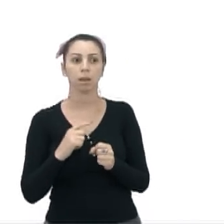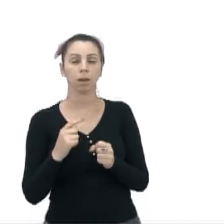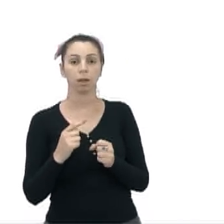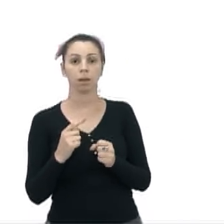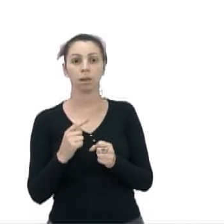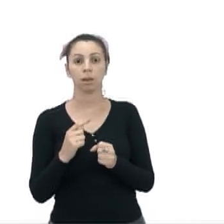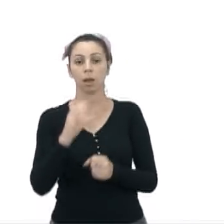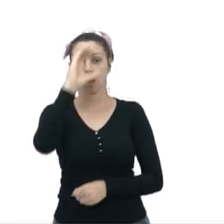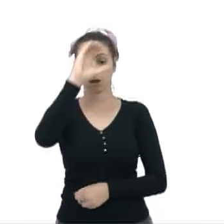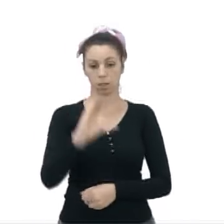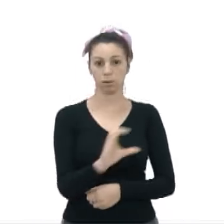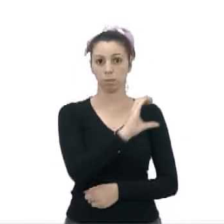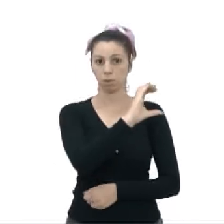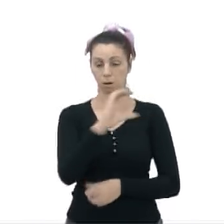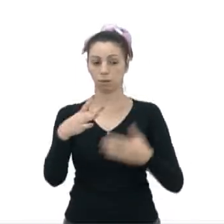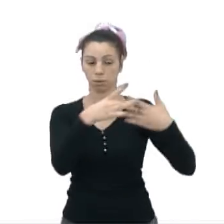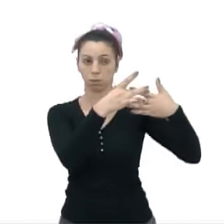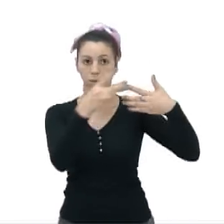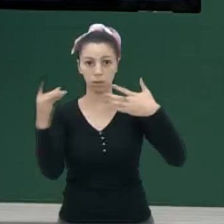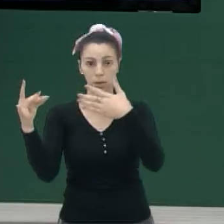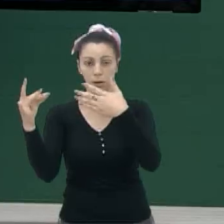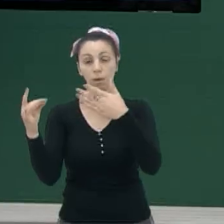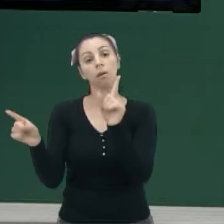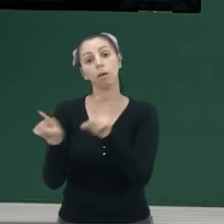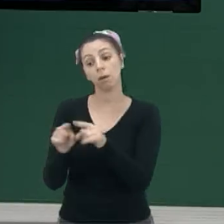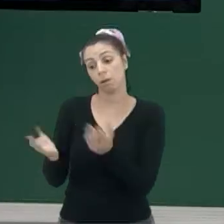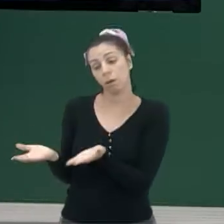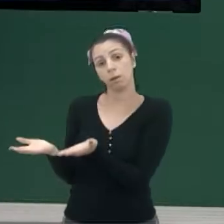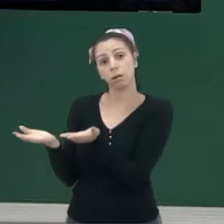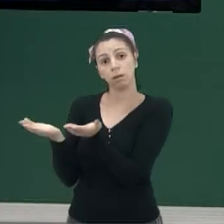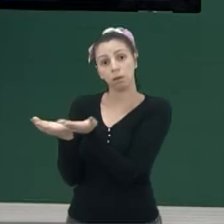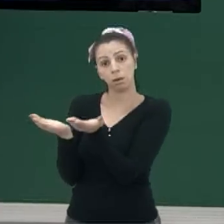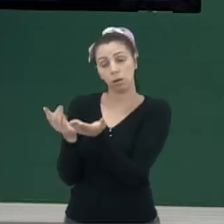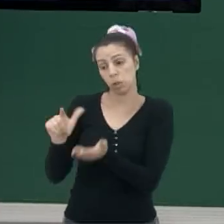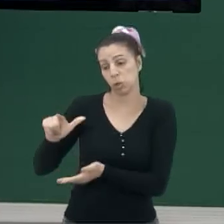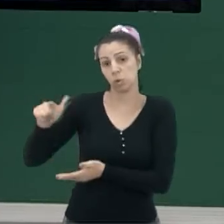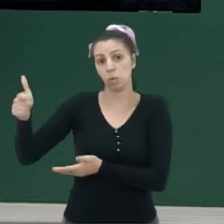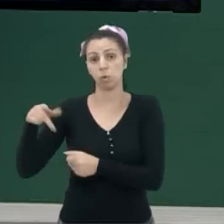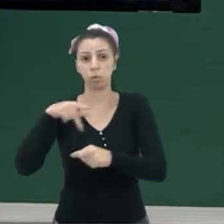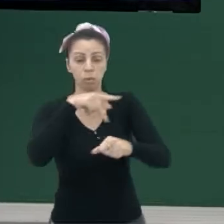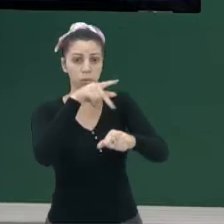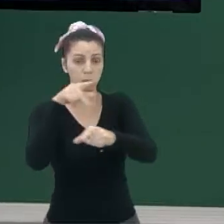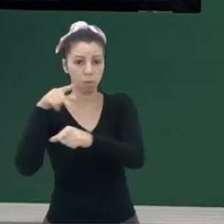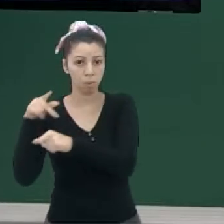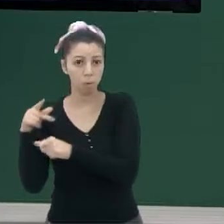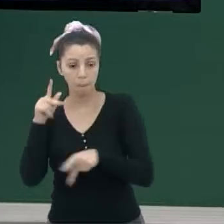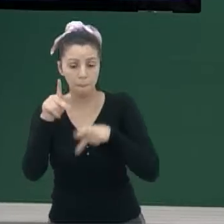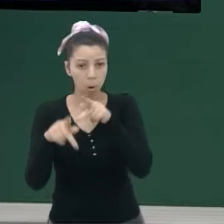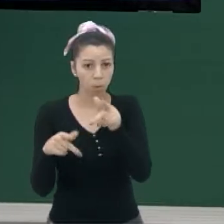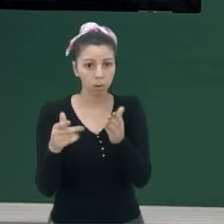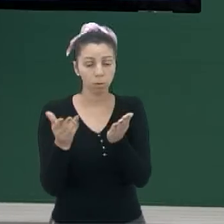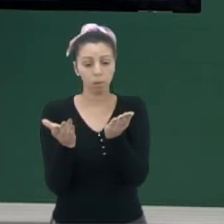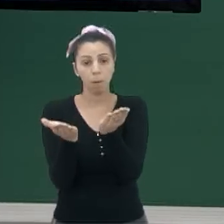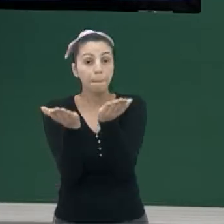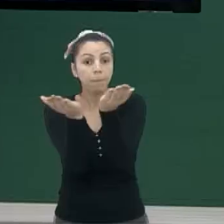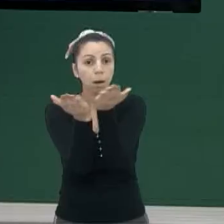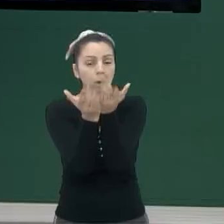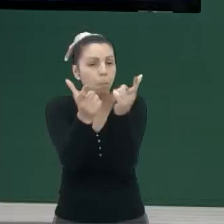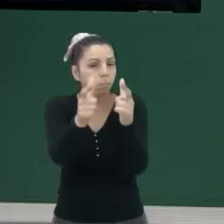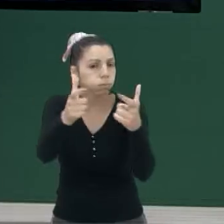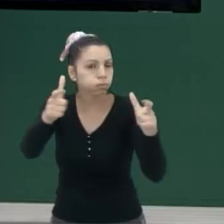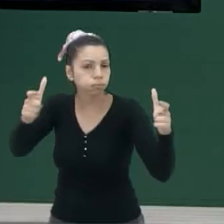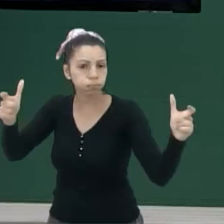católicos, porque também eles buscavam uma cristianização dos outros povos e tudo mais, um crescimento do cristianismo, esse tipo de